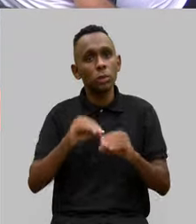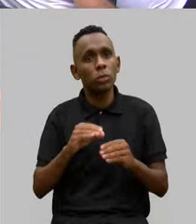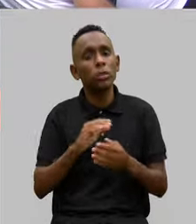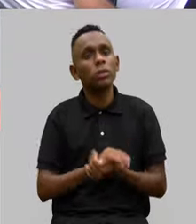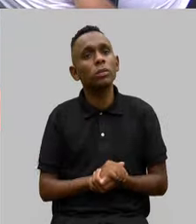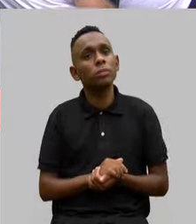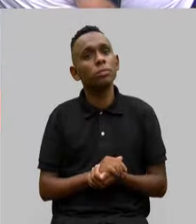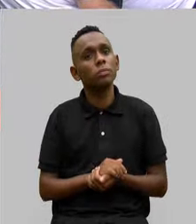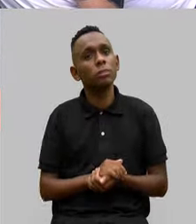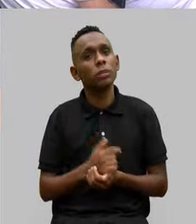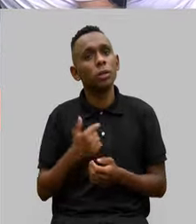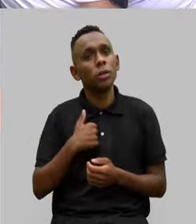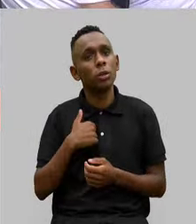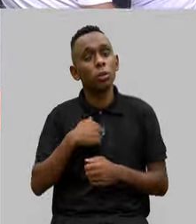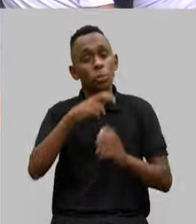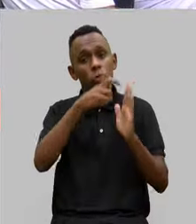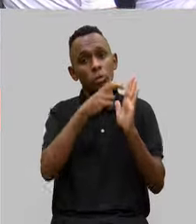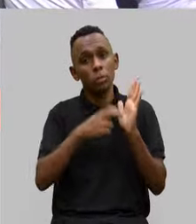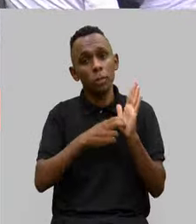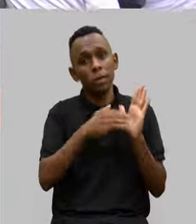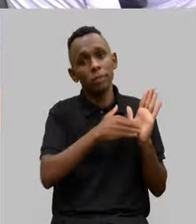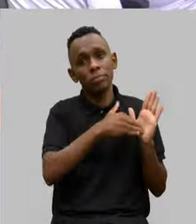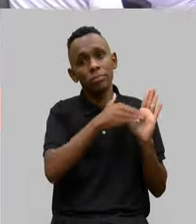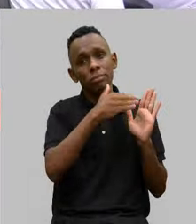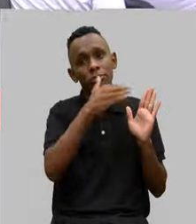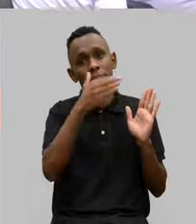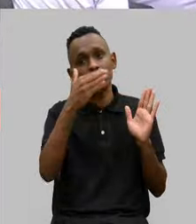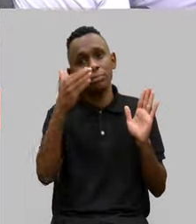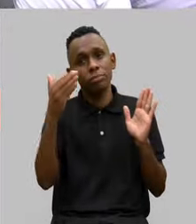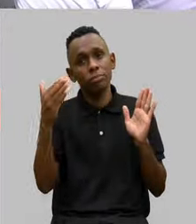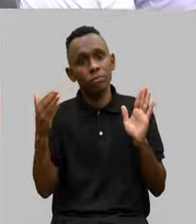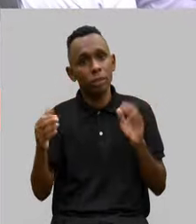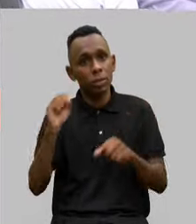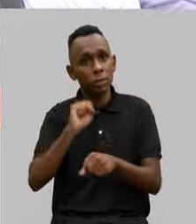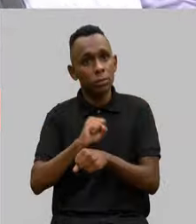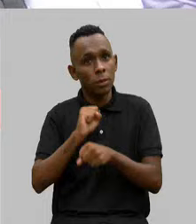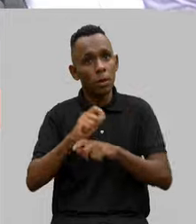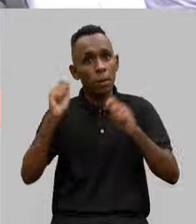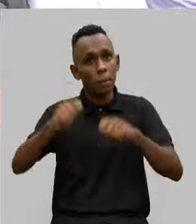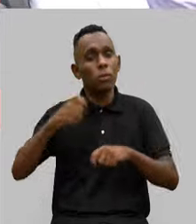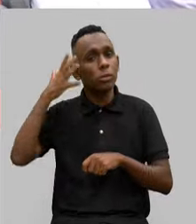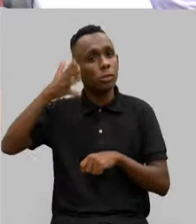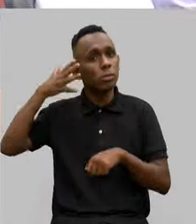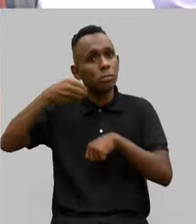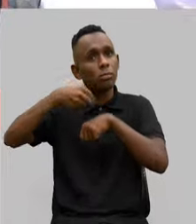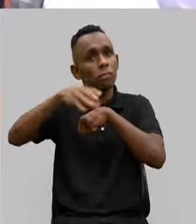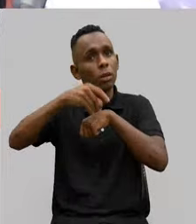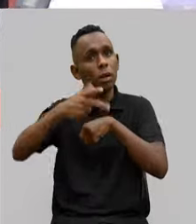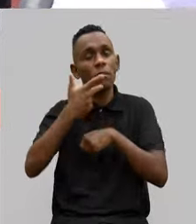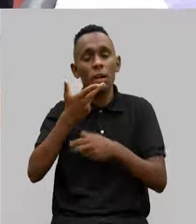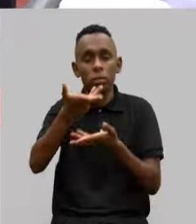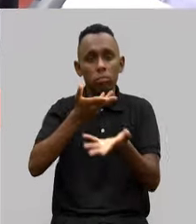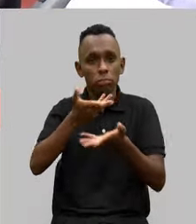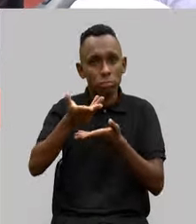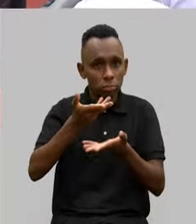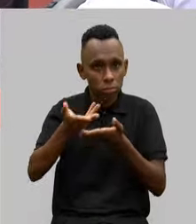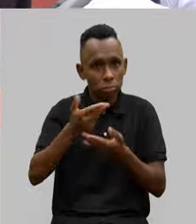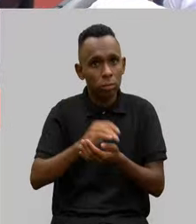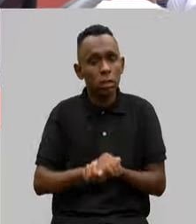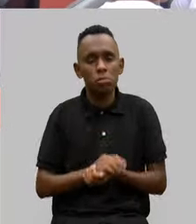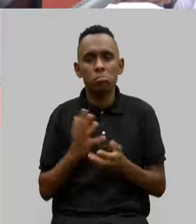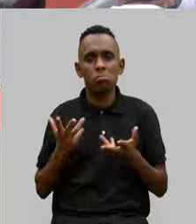eu tô aqui desde cedo esperando esse momento para poder me apresentar falar com vocês Foi